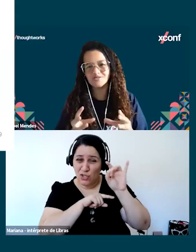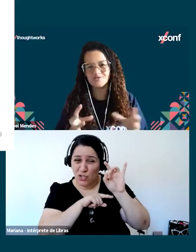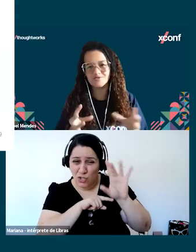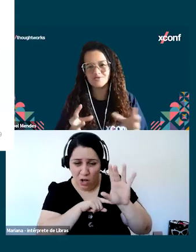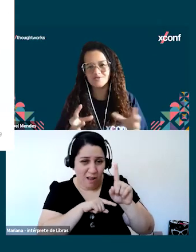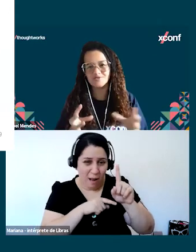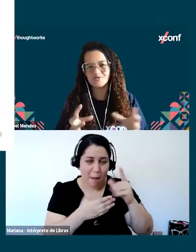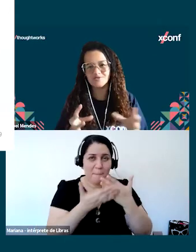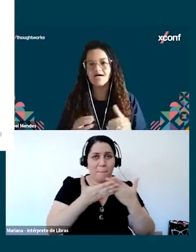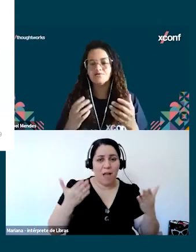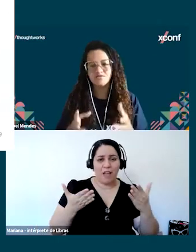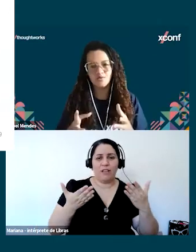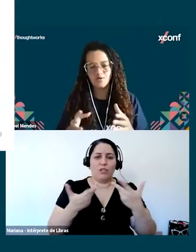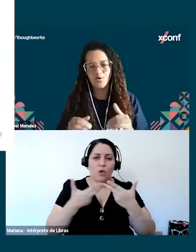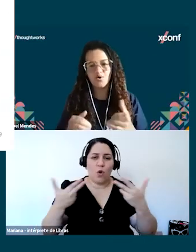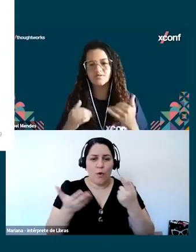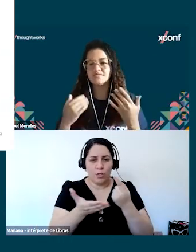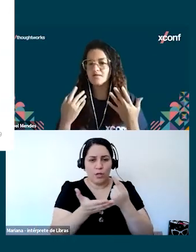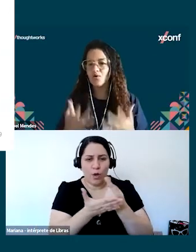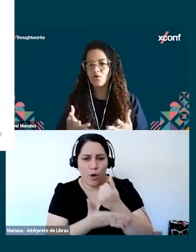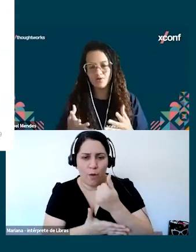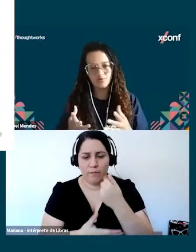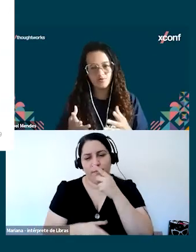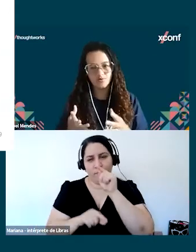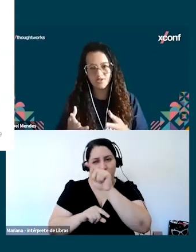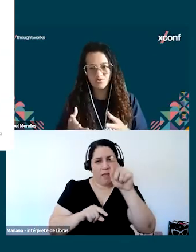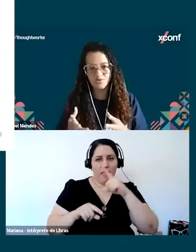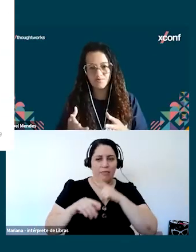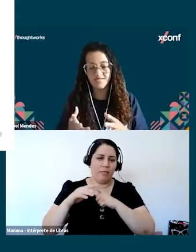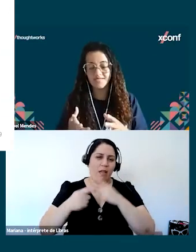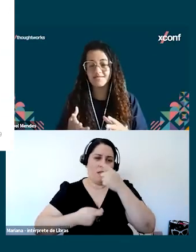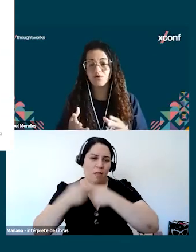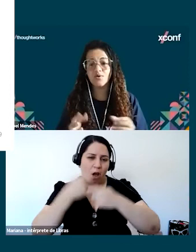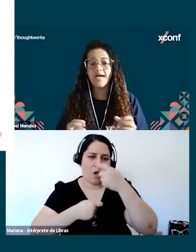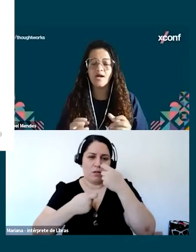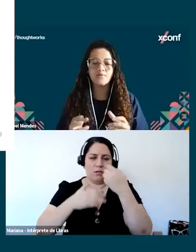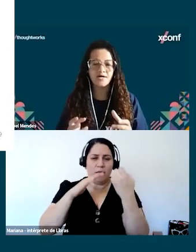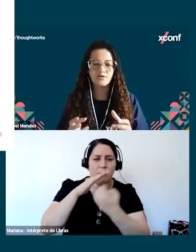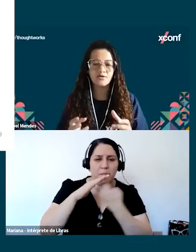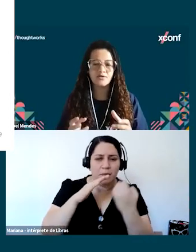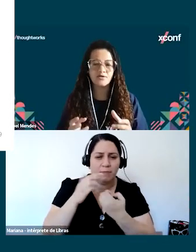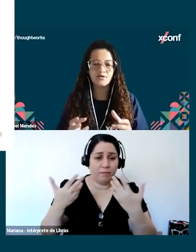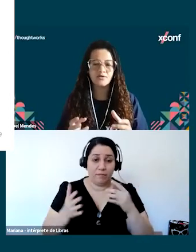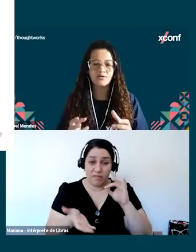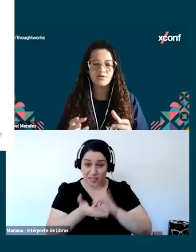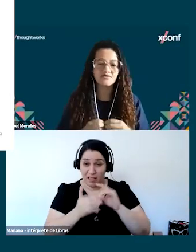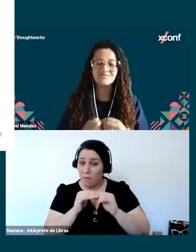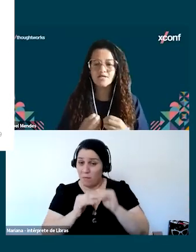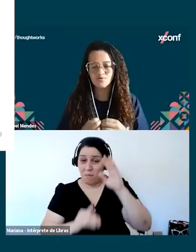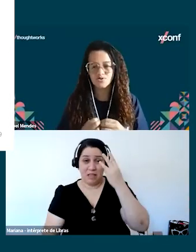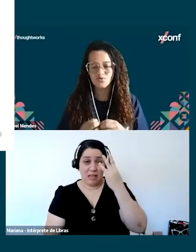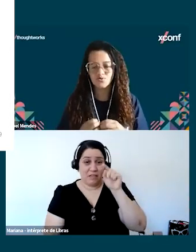1,85 bilhões de pessoas que vai deixar de comprar no seu e-commerce ou na sua empresa. Não, é um impacto muito maior,